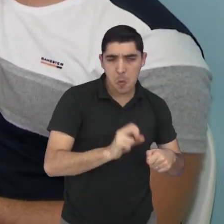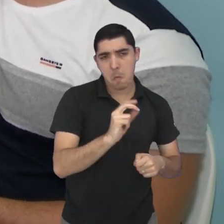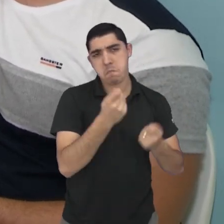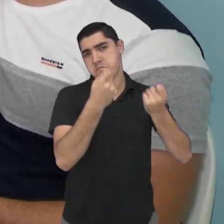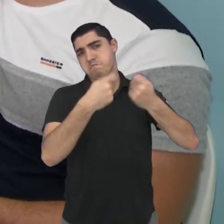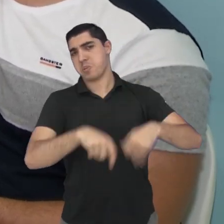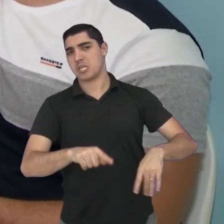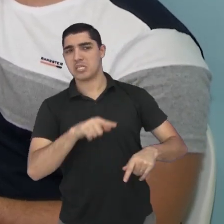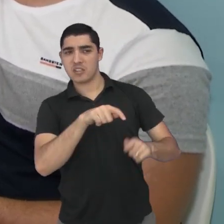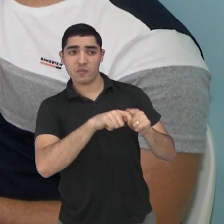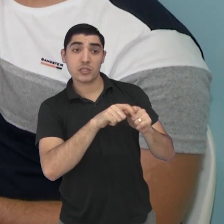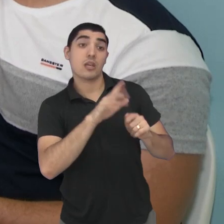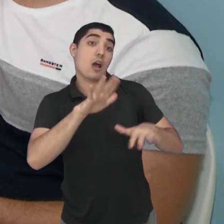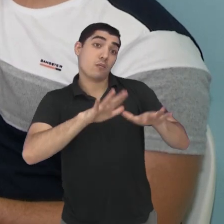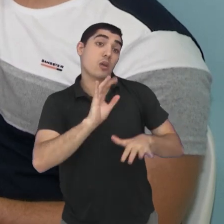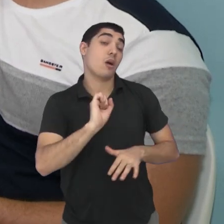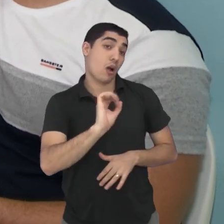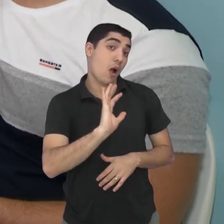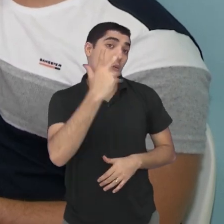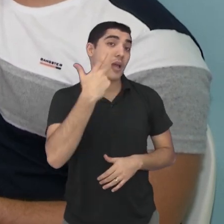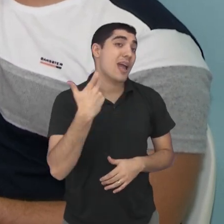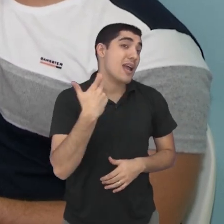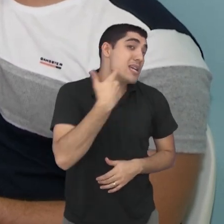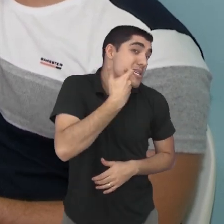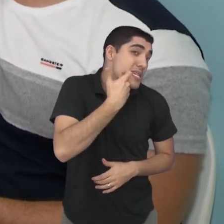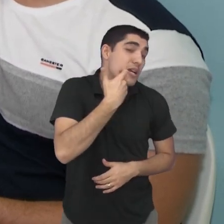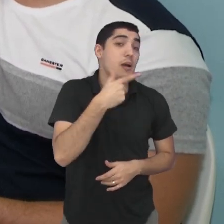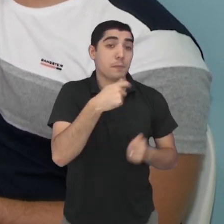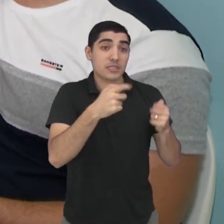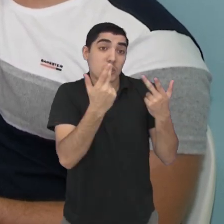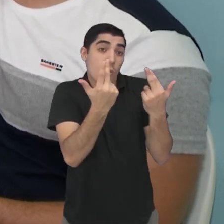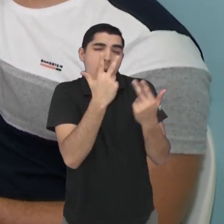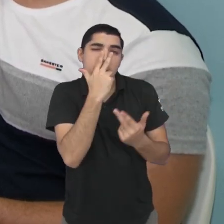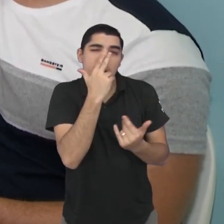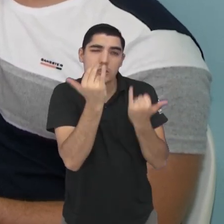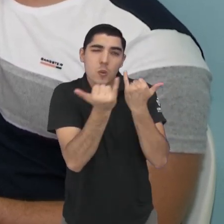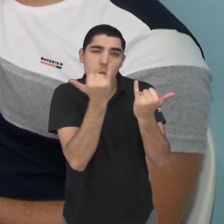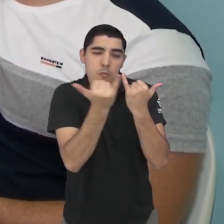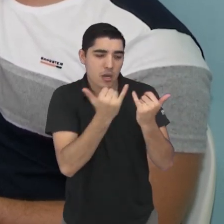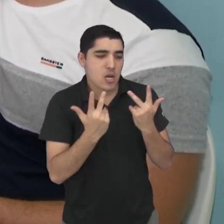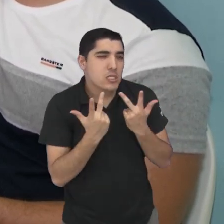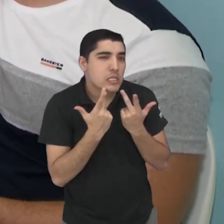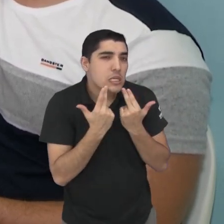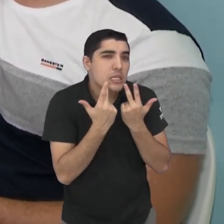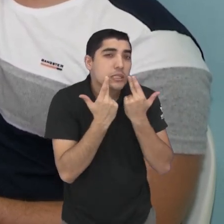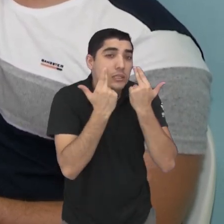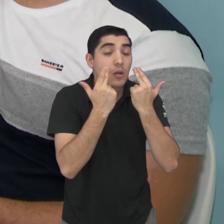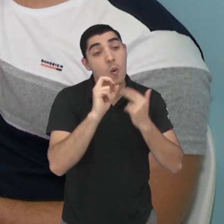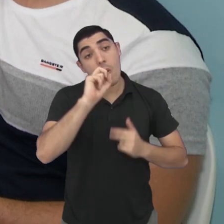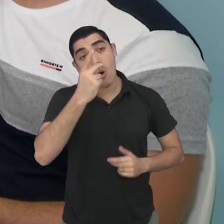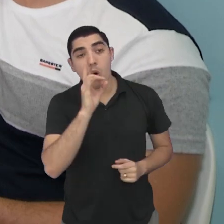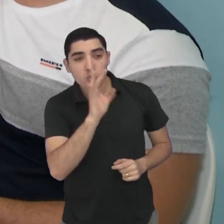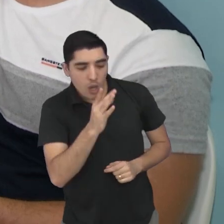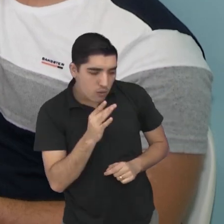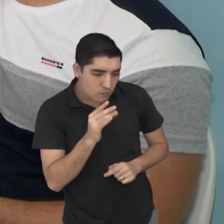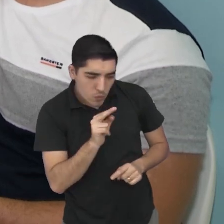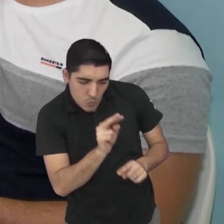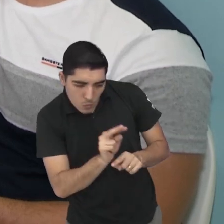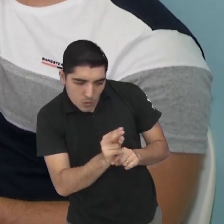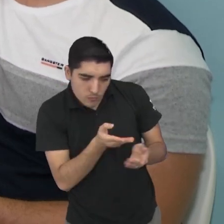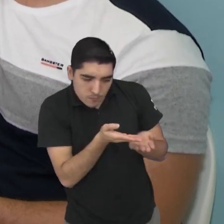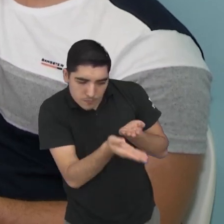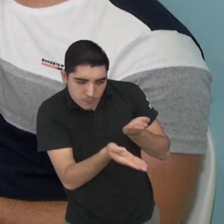que envolve anestesia, que é como se fosse uma cirurgia, ou se a gente consegue só com a manutenção manter o